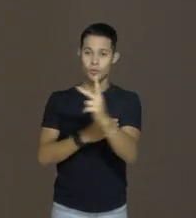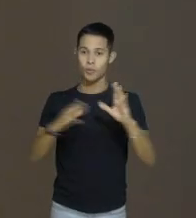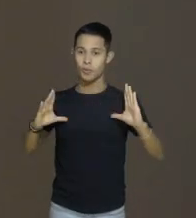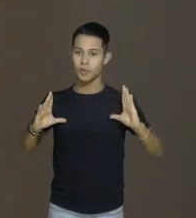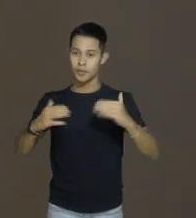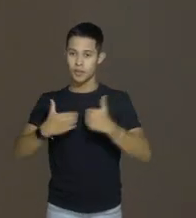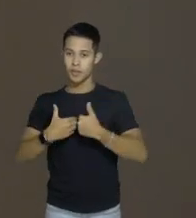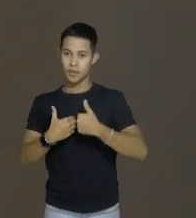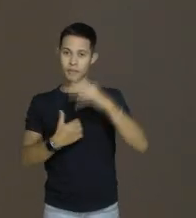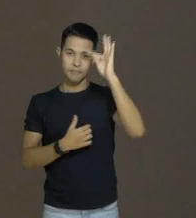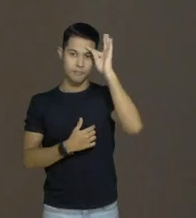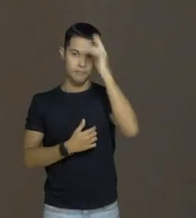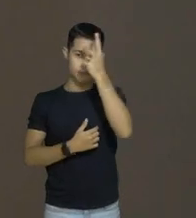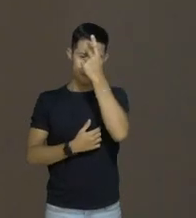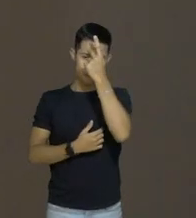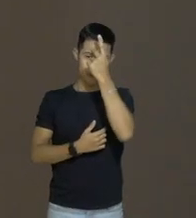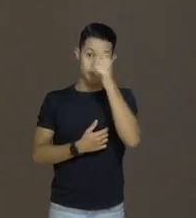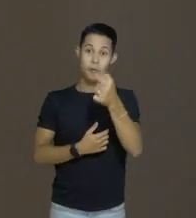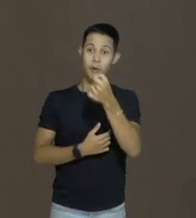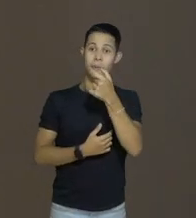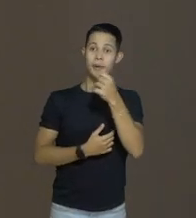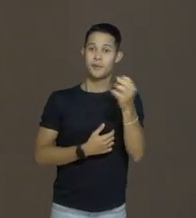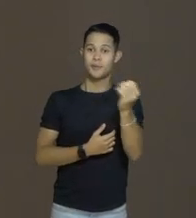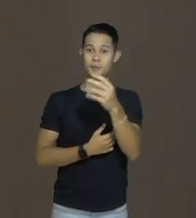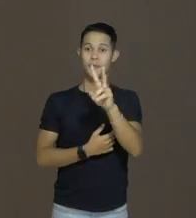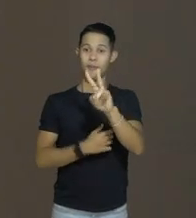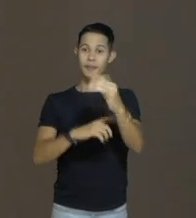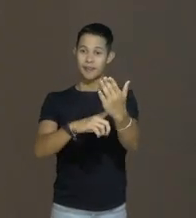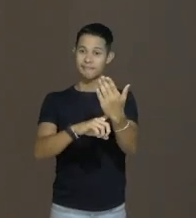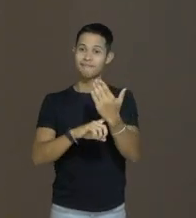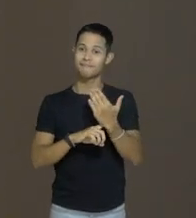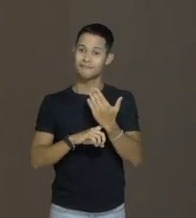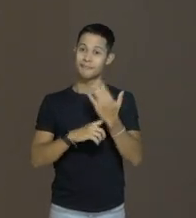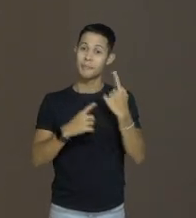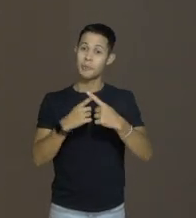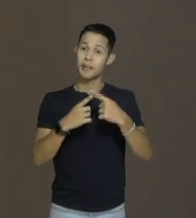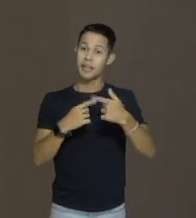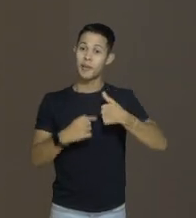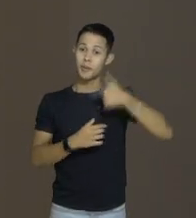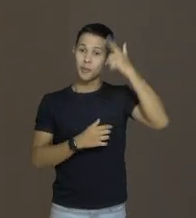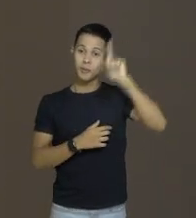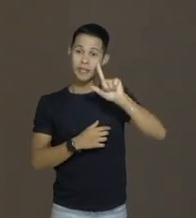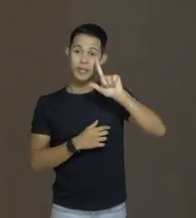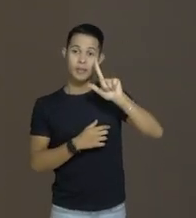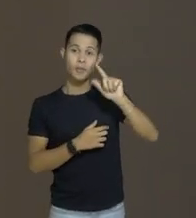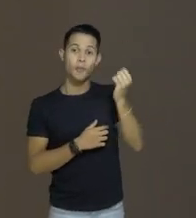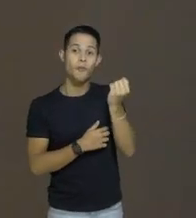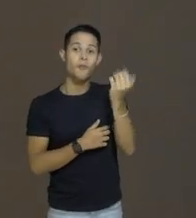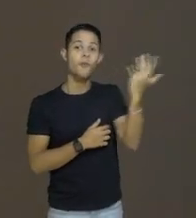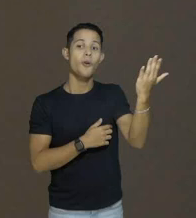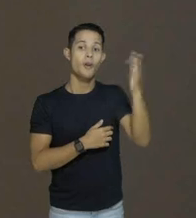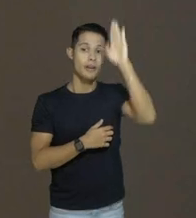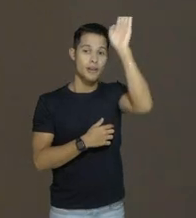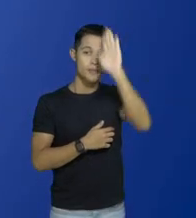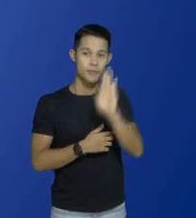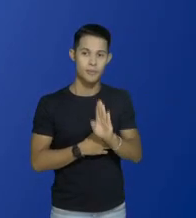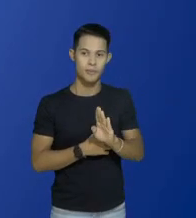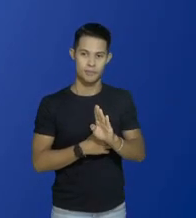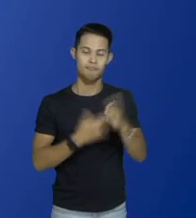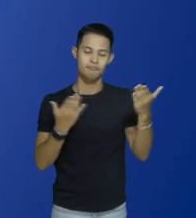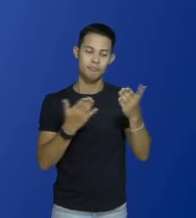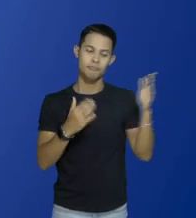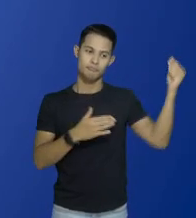vai me ajudar muito, porque eu só consigo fora do Brasil, E aí vai ajudar muito.